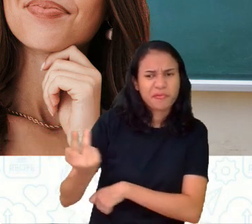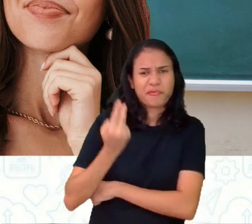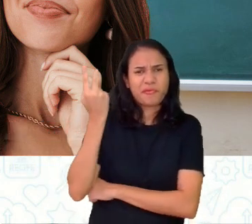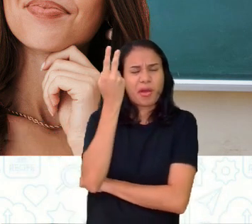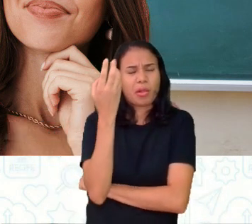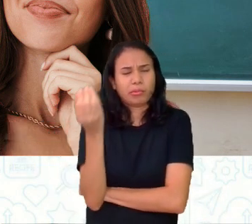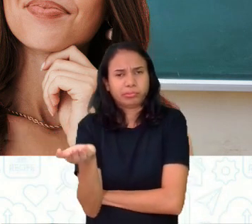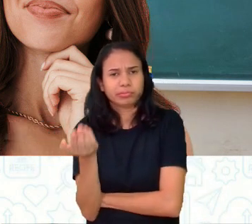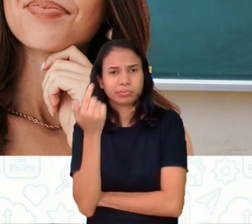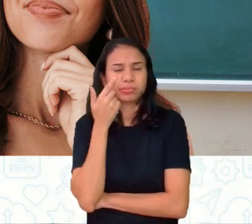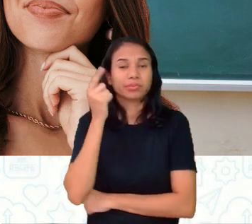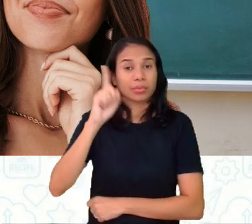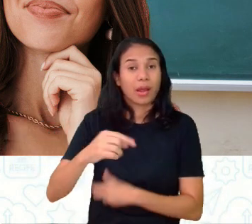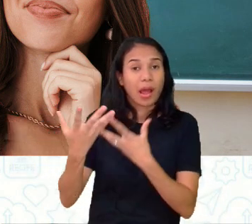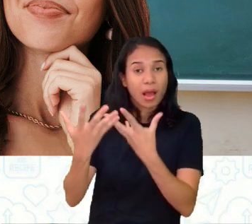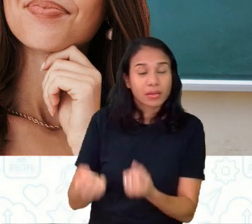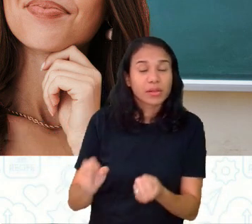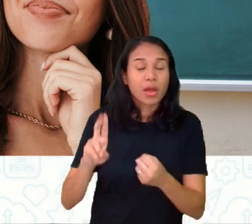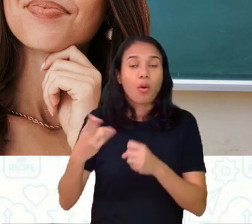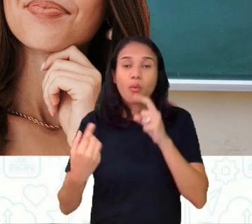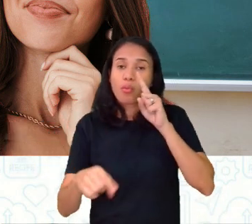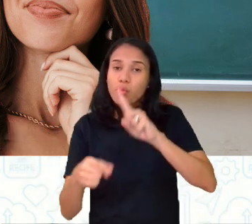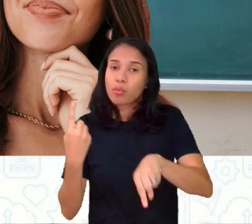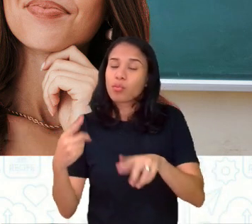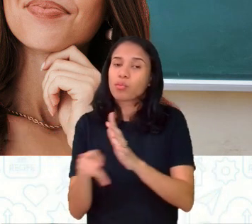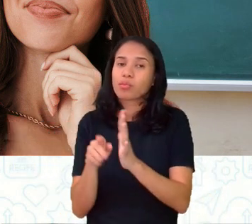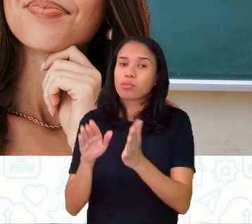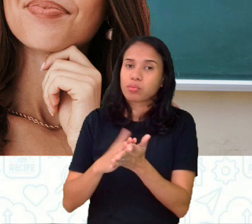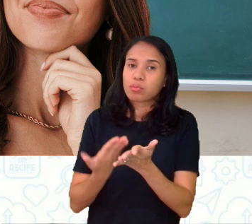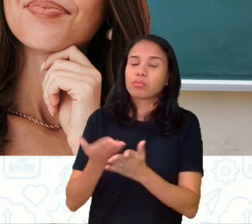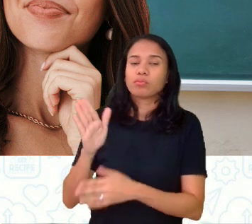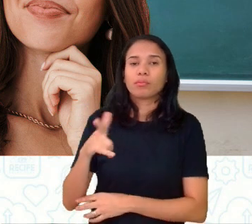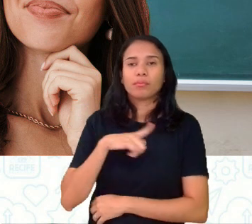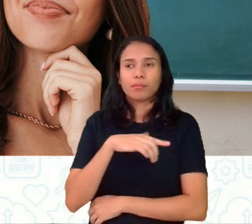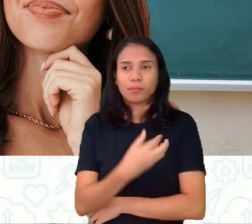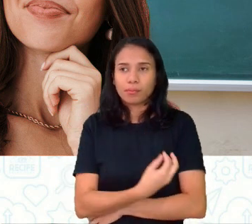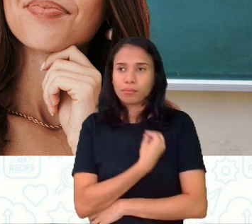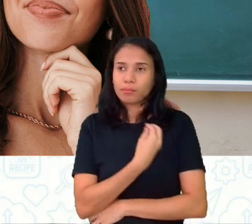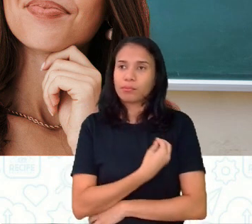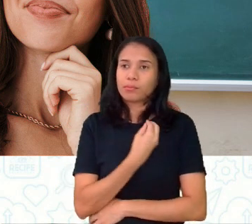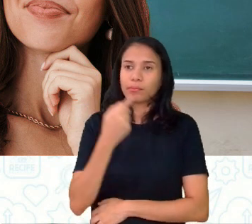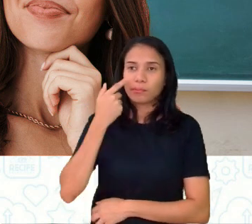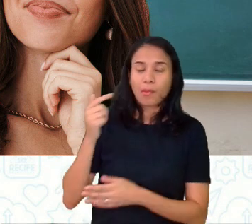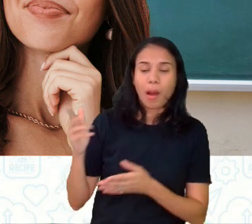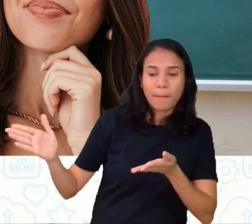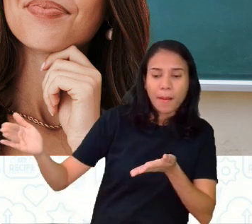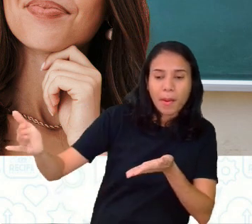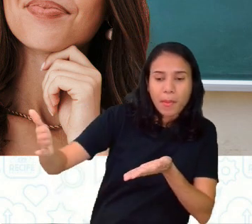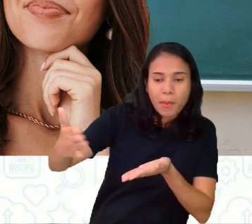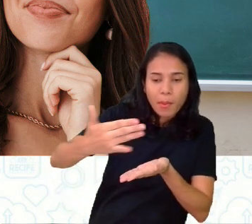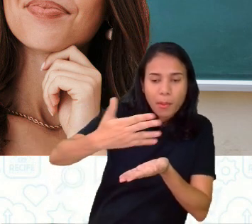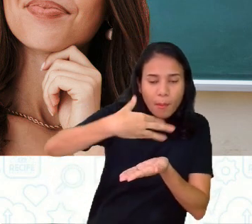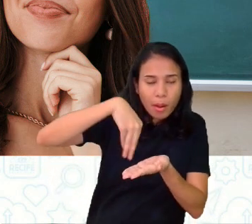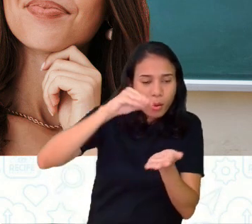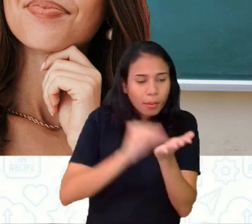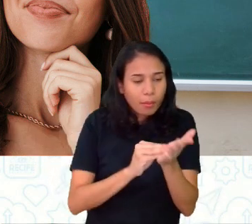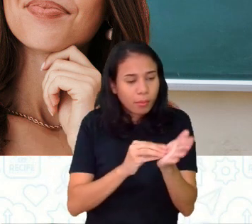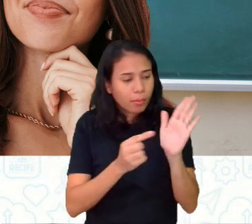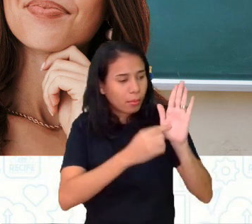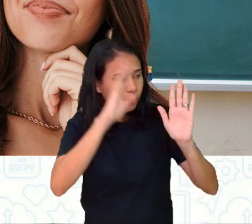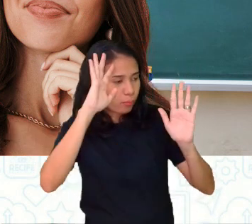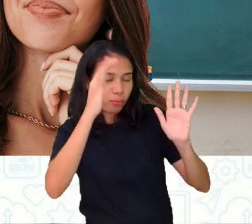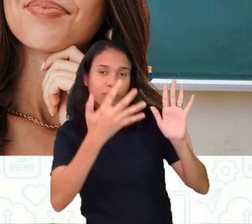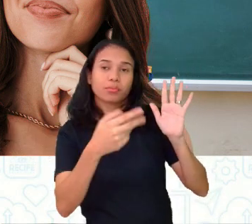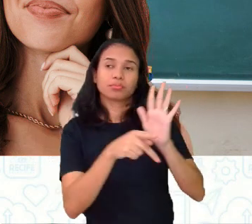né? Então, ele aceita ou recusa interpretações já existentes, colhe depoimento e chega a uma